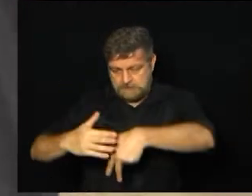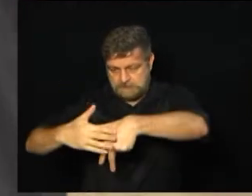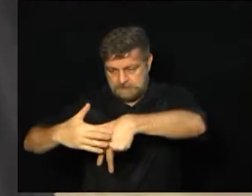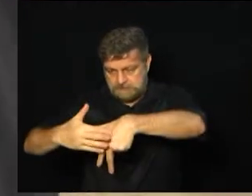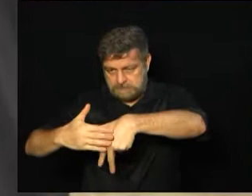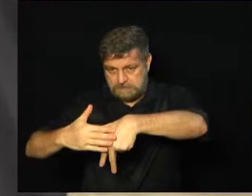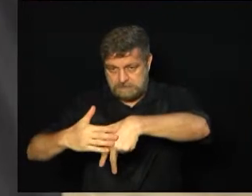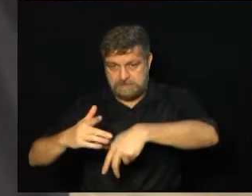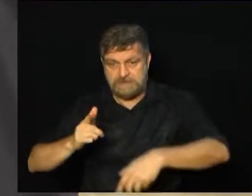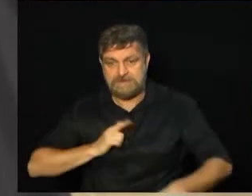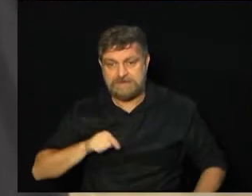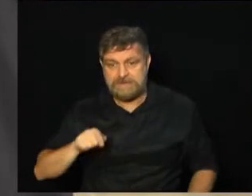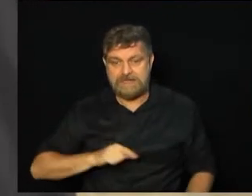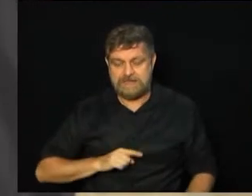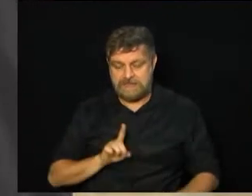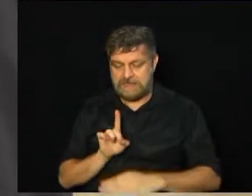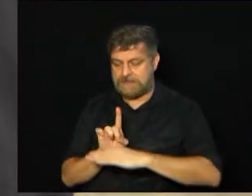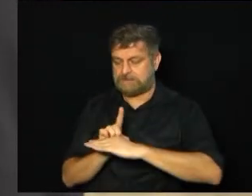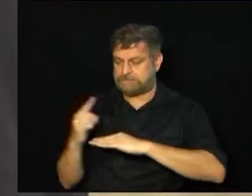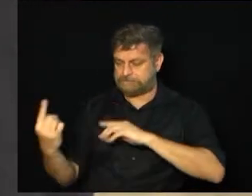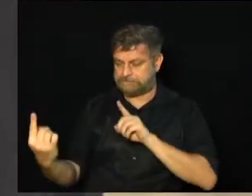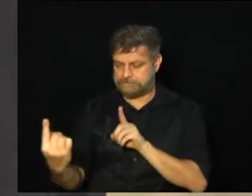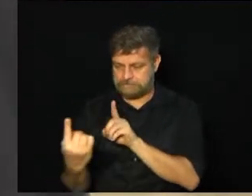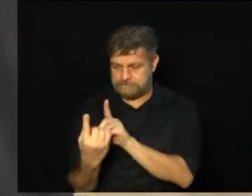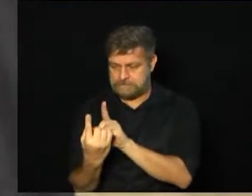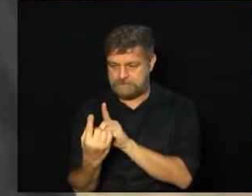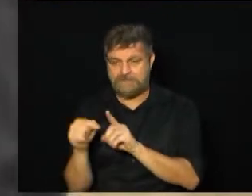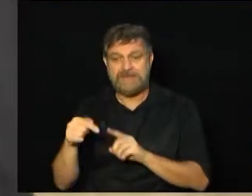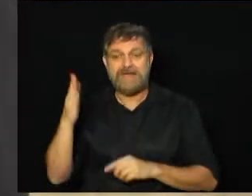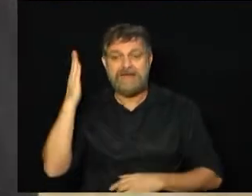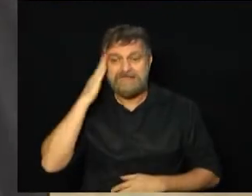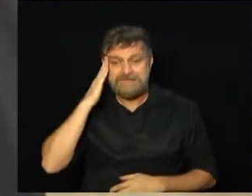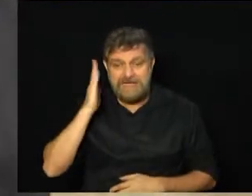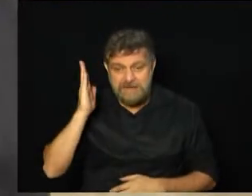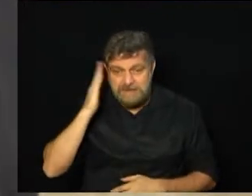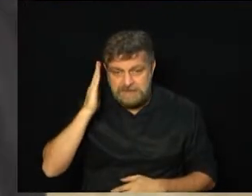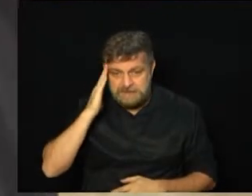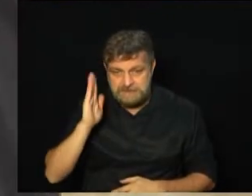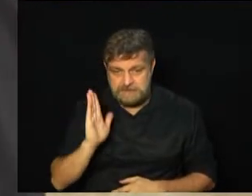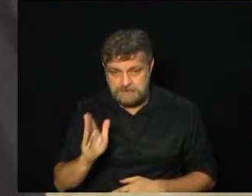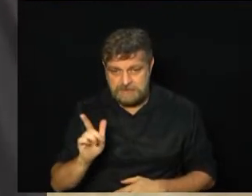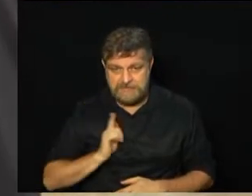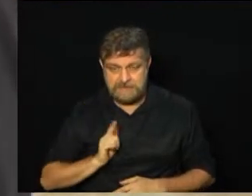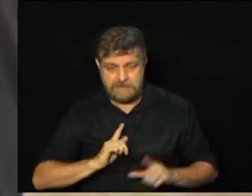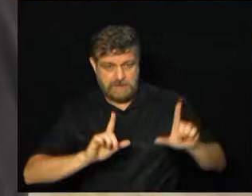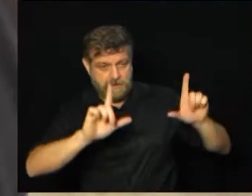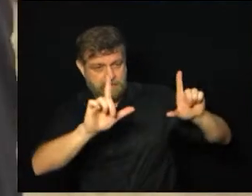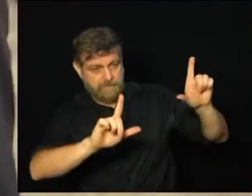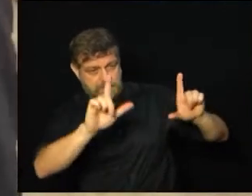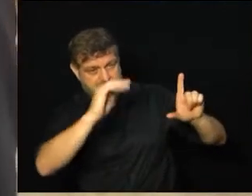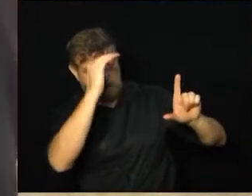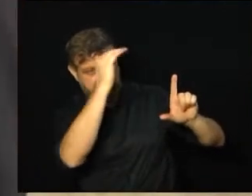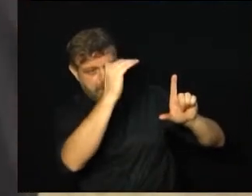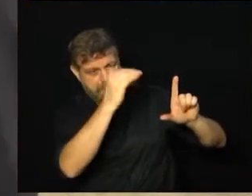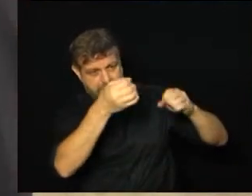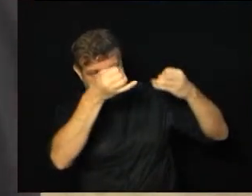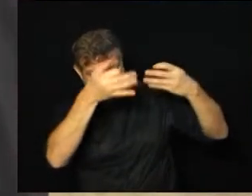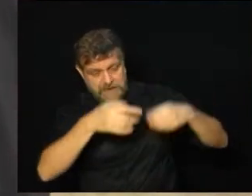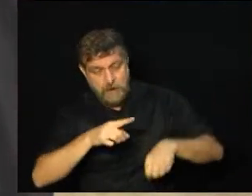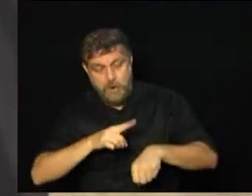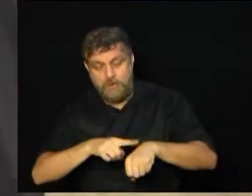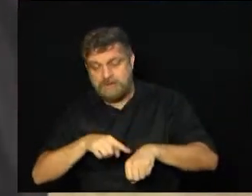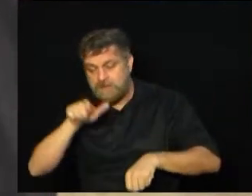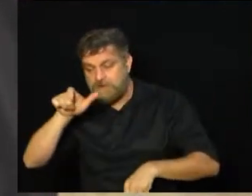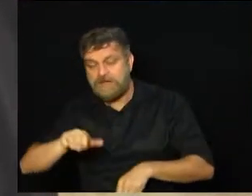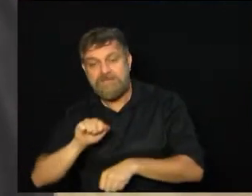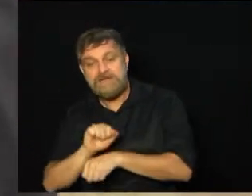o cliente que estiver ali na recepção, ele pode, através de algum painel explicativo, saber o tempo que ele tem